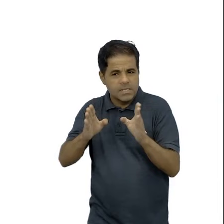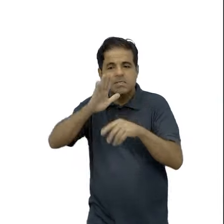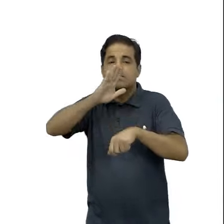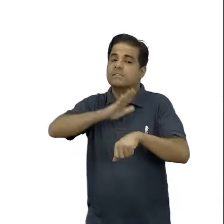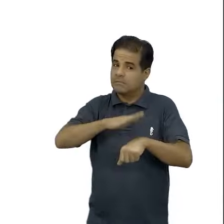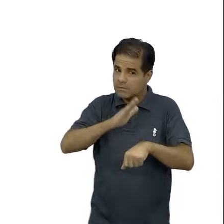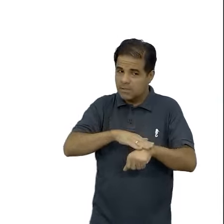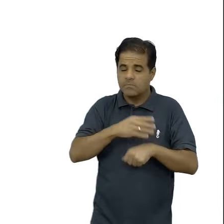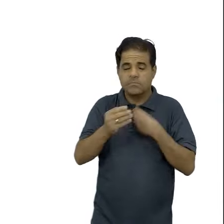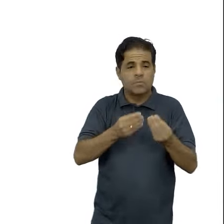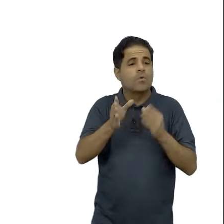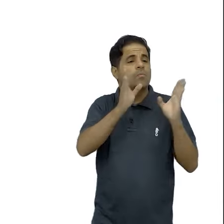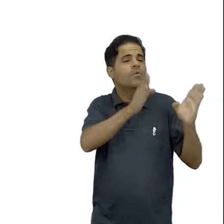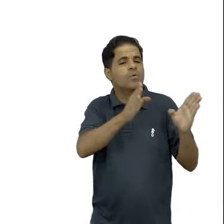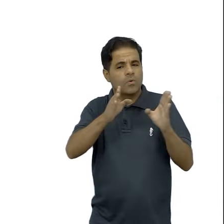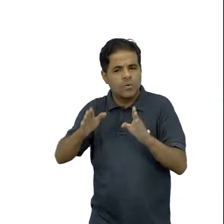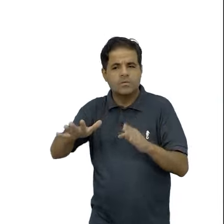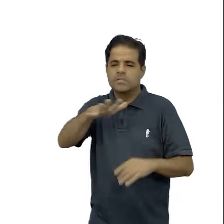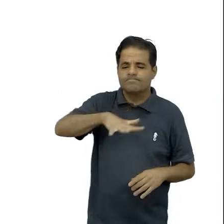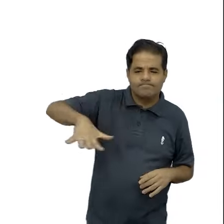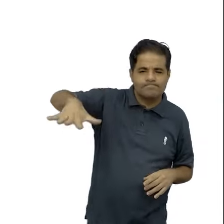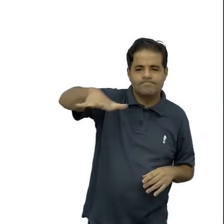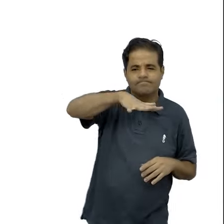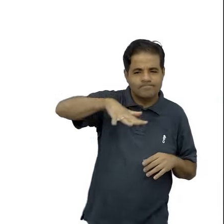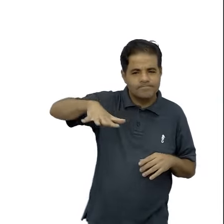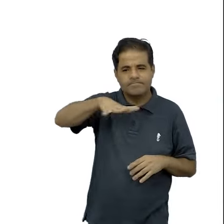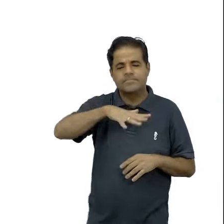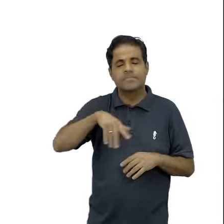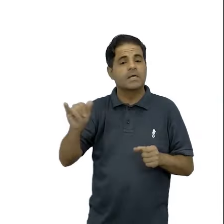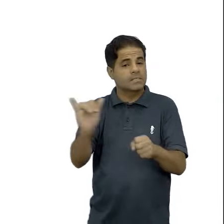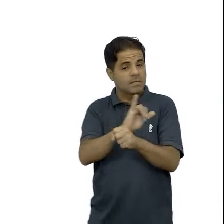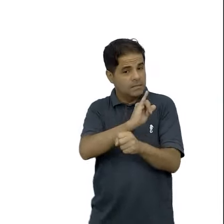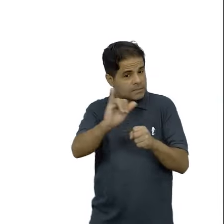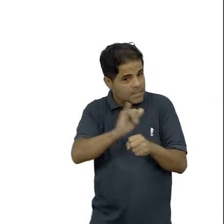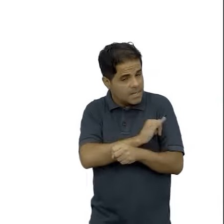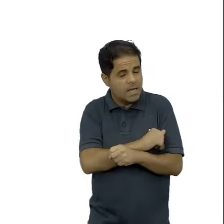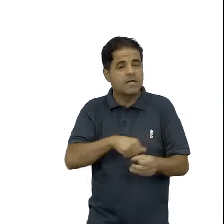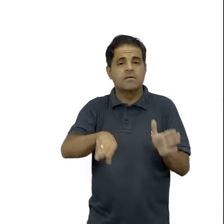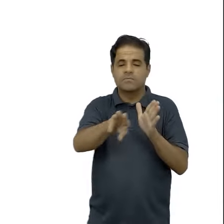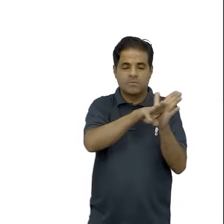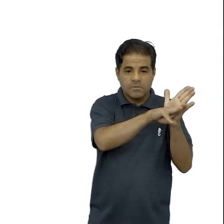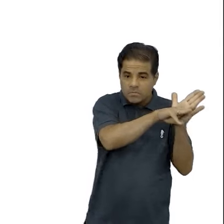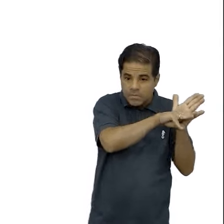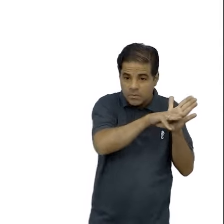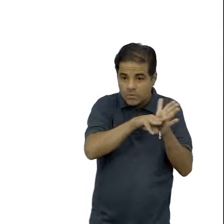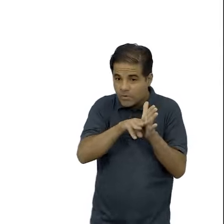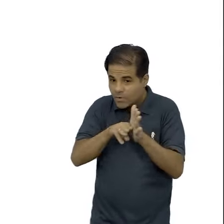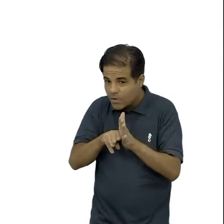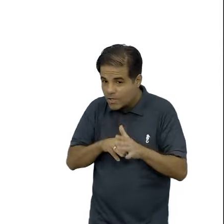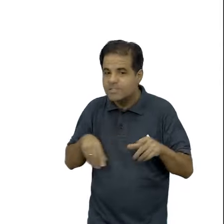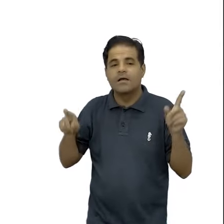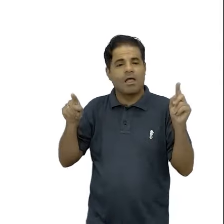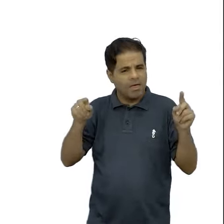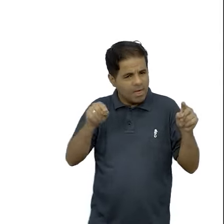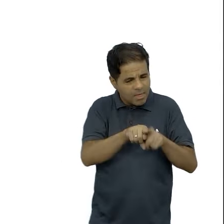tempo, como eu organizo os espaços, as estratégias metodológicas